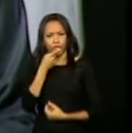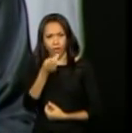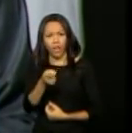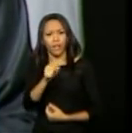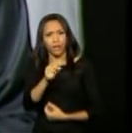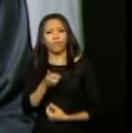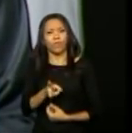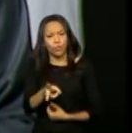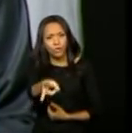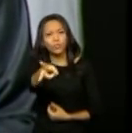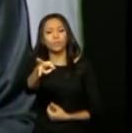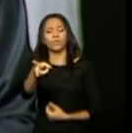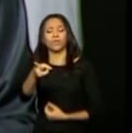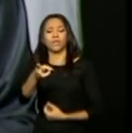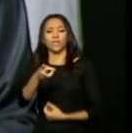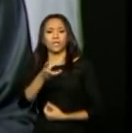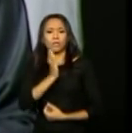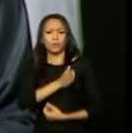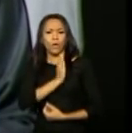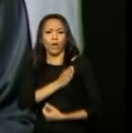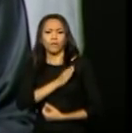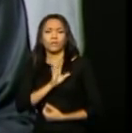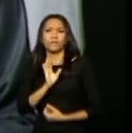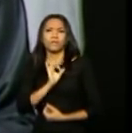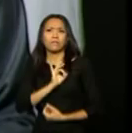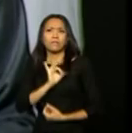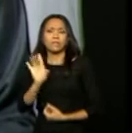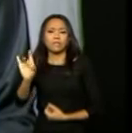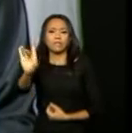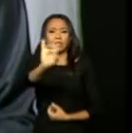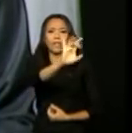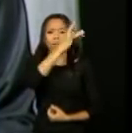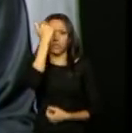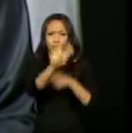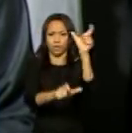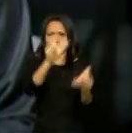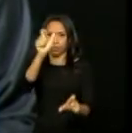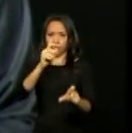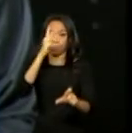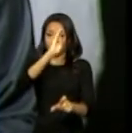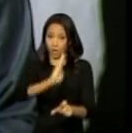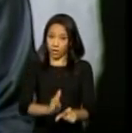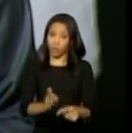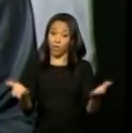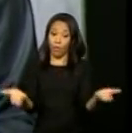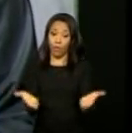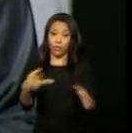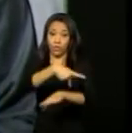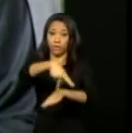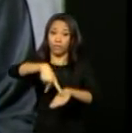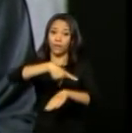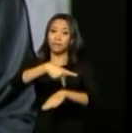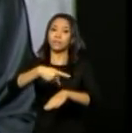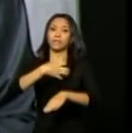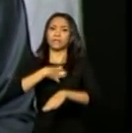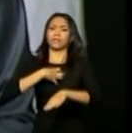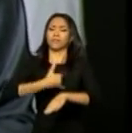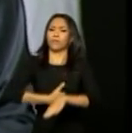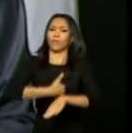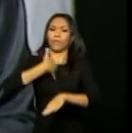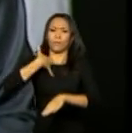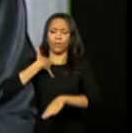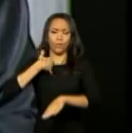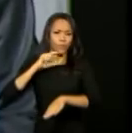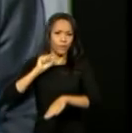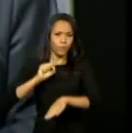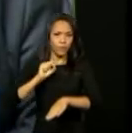vivo, pulsando nos corações dos brasileiros. De um país que hoje é muito mais orgulhoso de si,